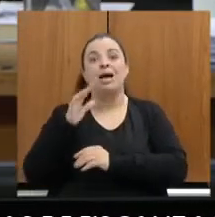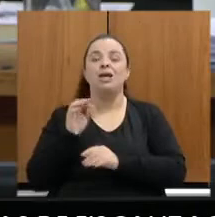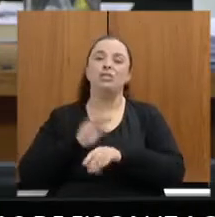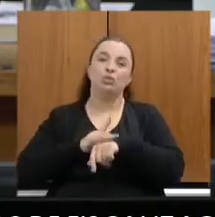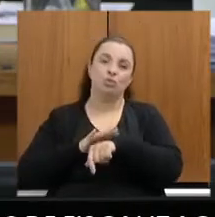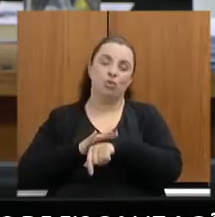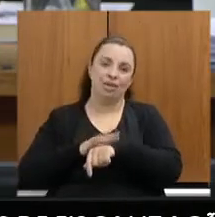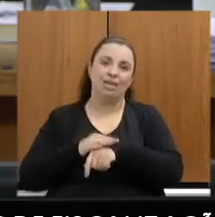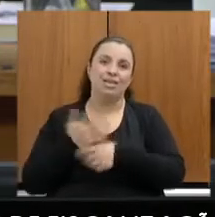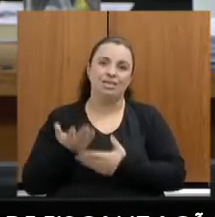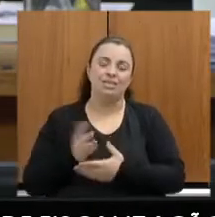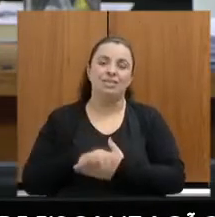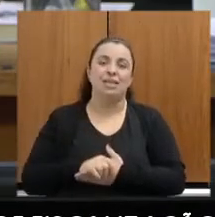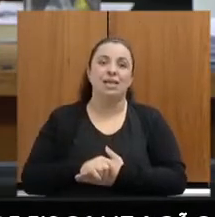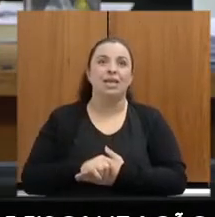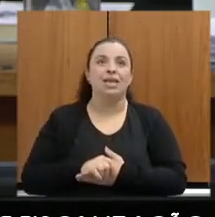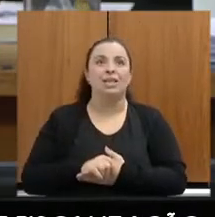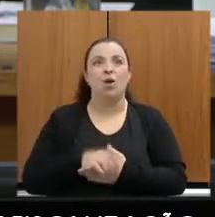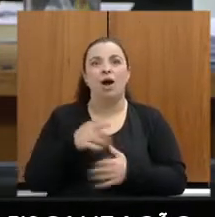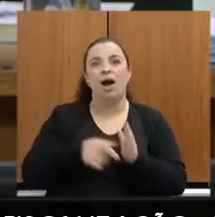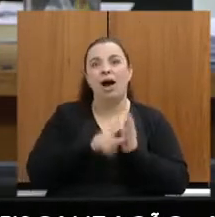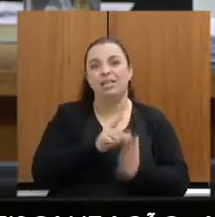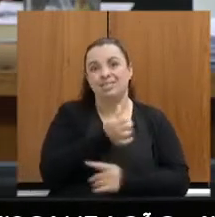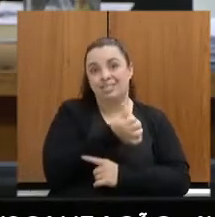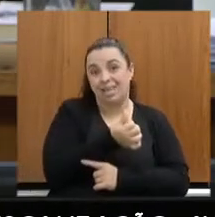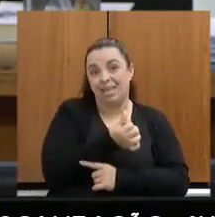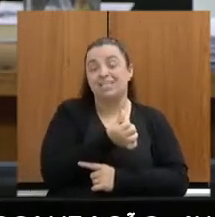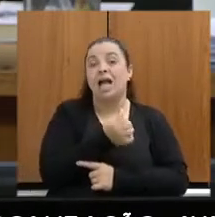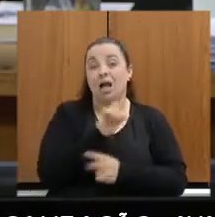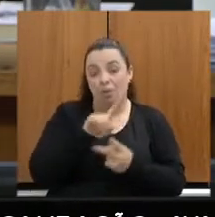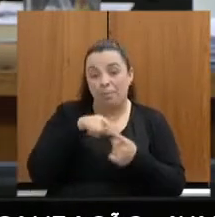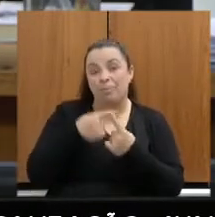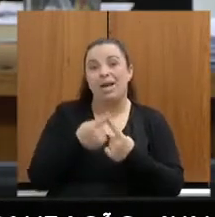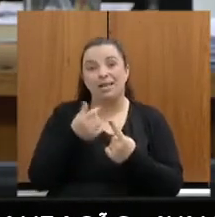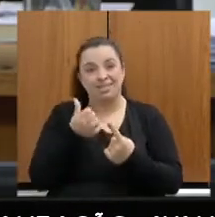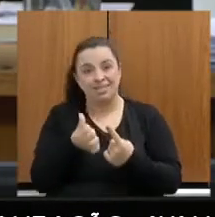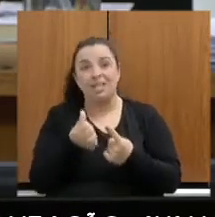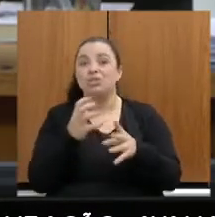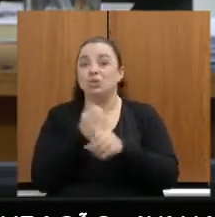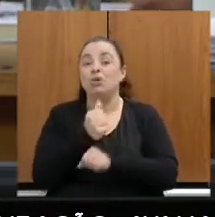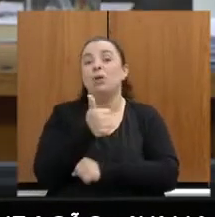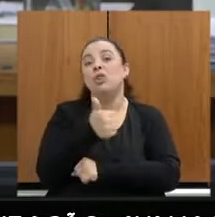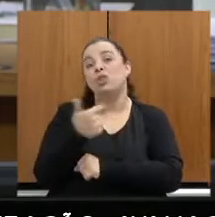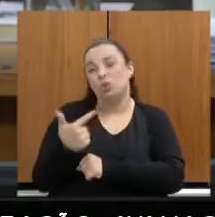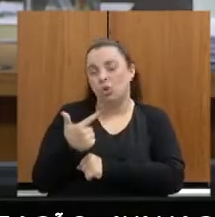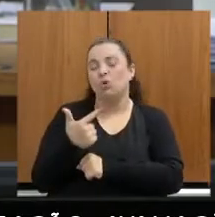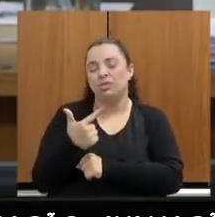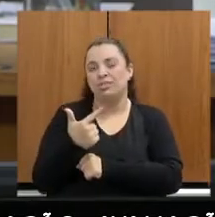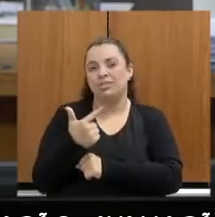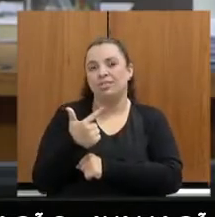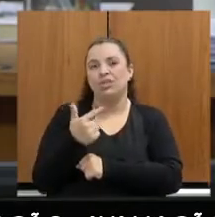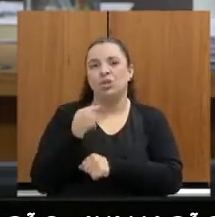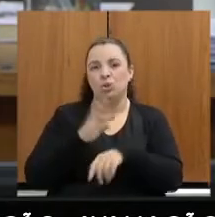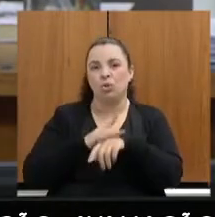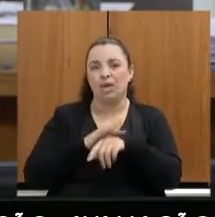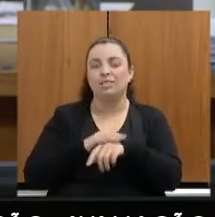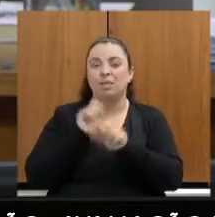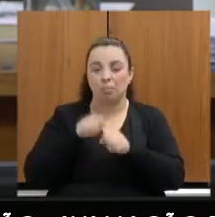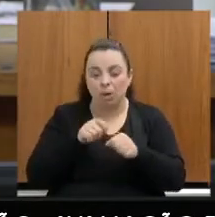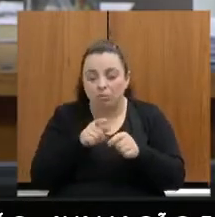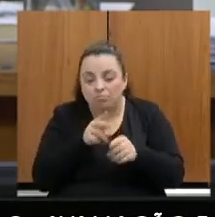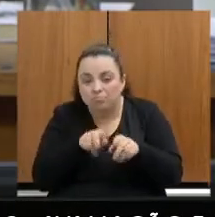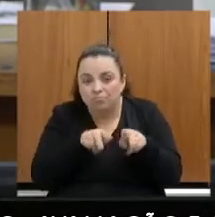completando 12 e expectativa é que a gente aumente cada vez mais o número de doenças o